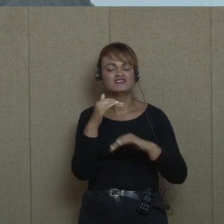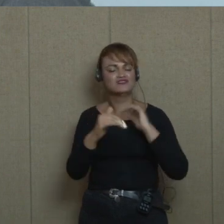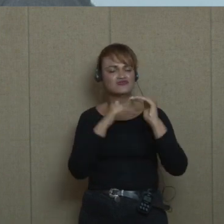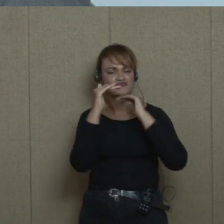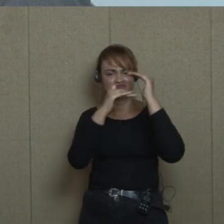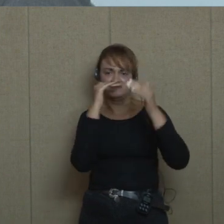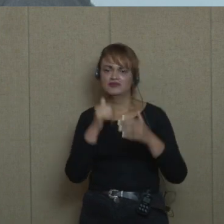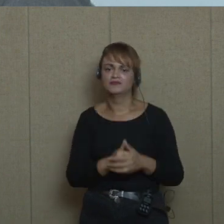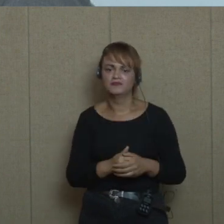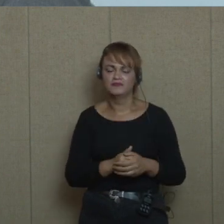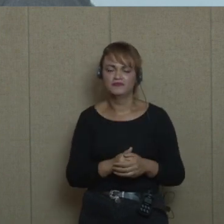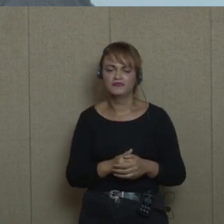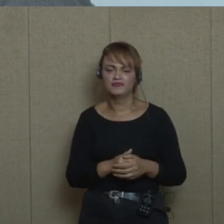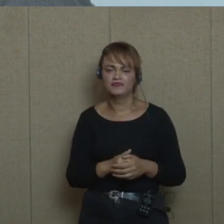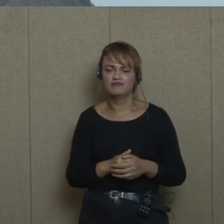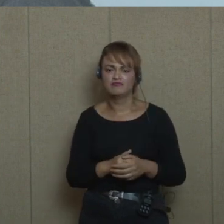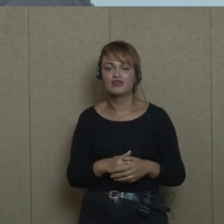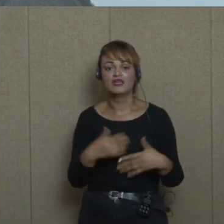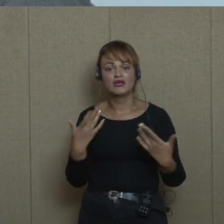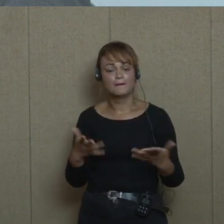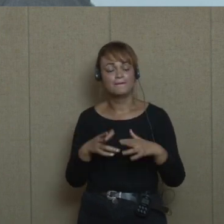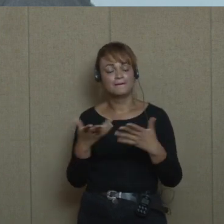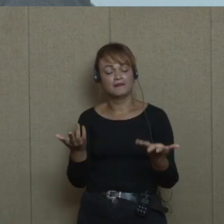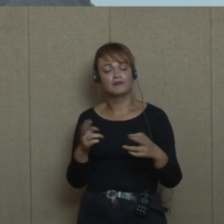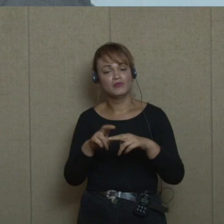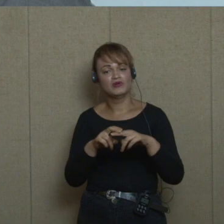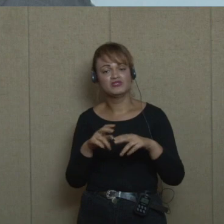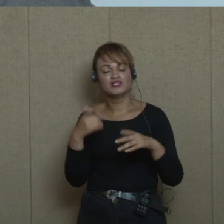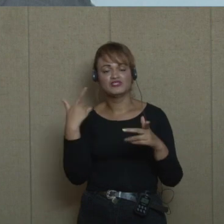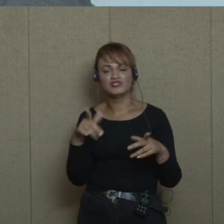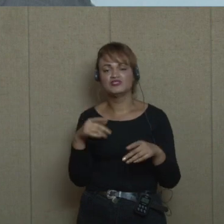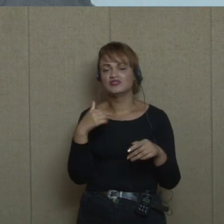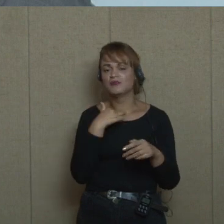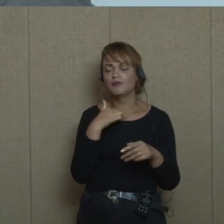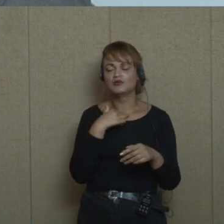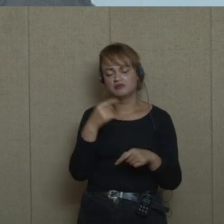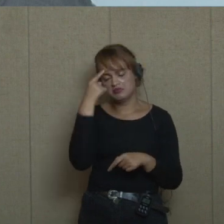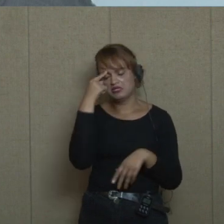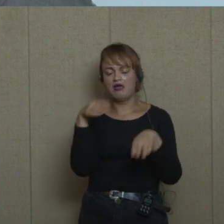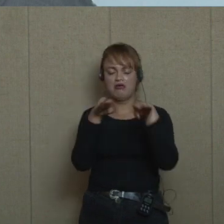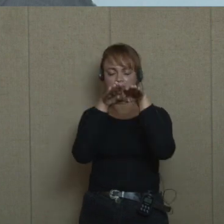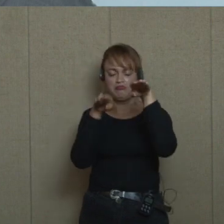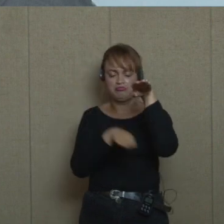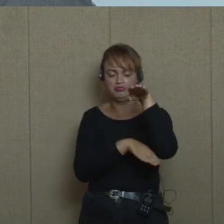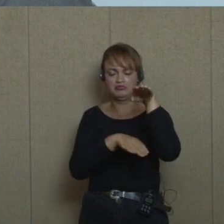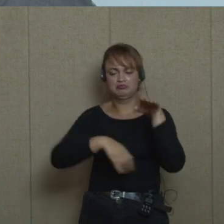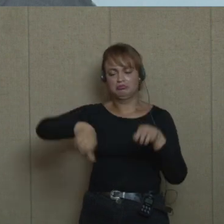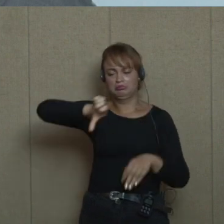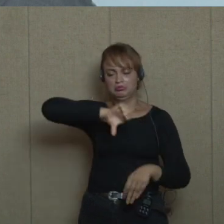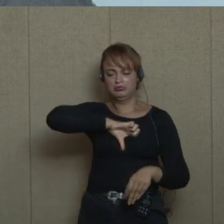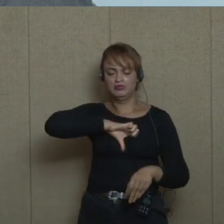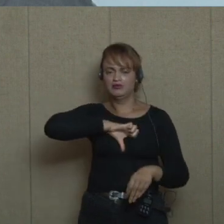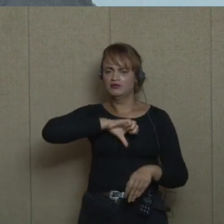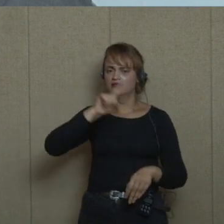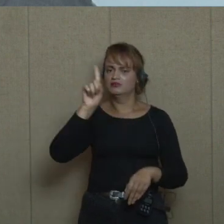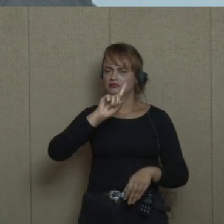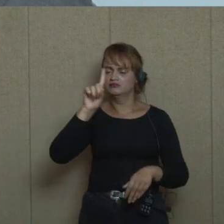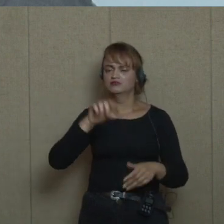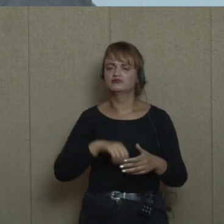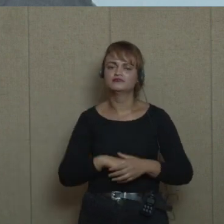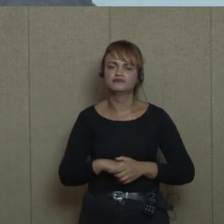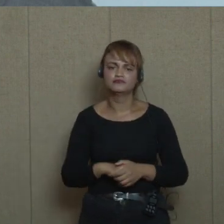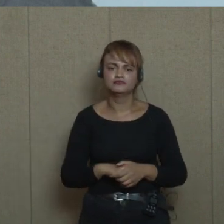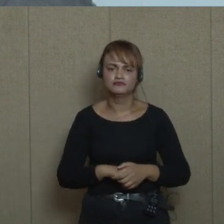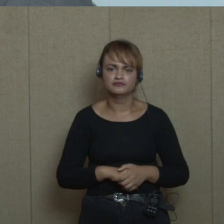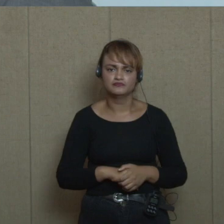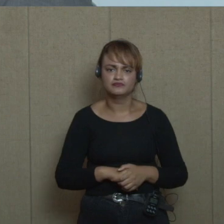parte. Mas para isso, nós temos. Nós não podemos ter esse complexo de inferioridade, porque esse complexo de inferioridade.